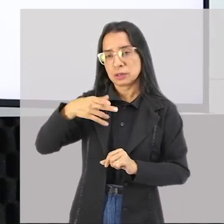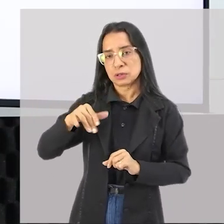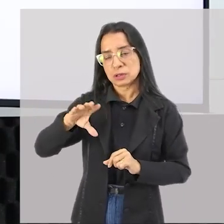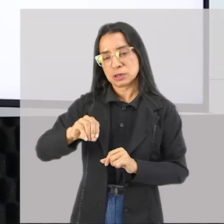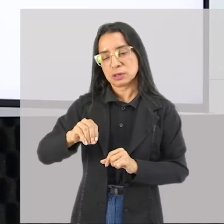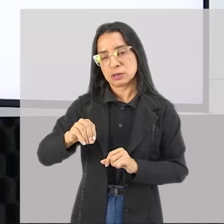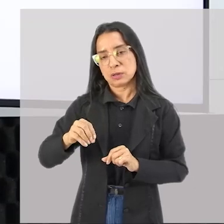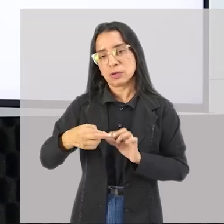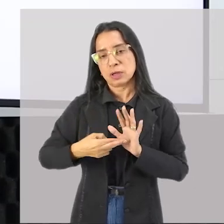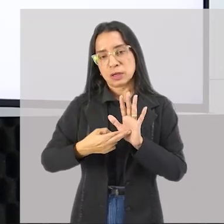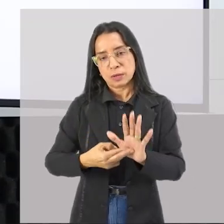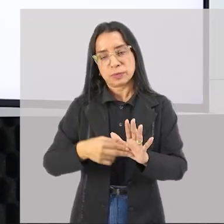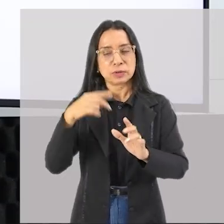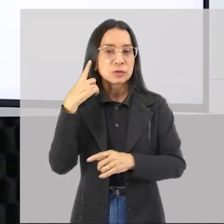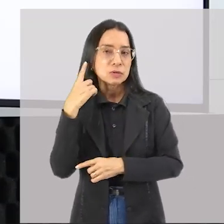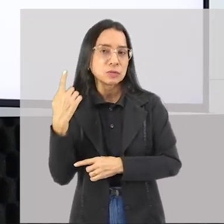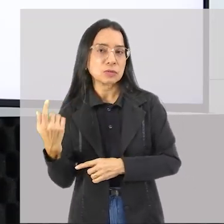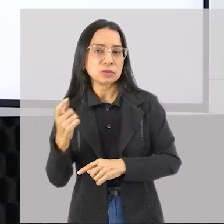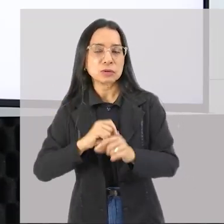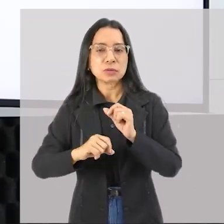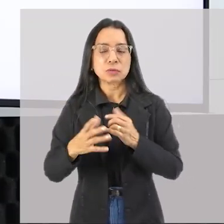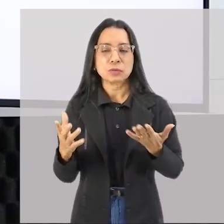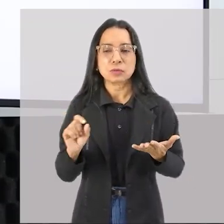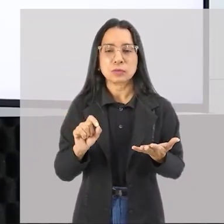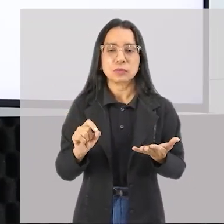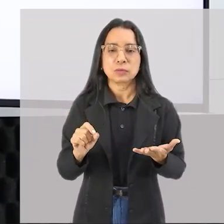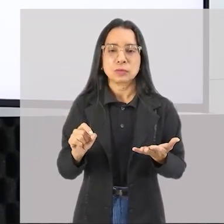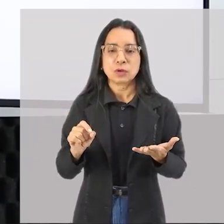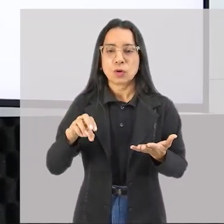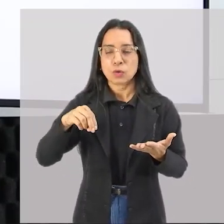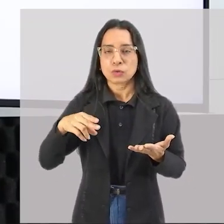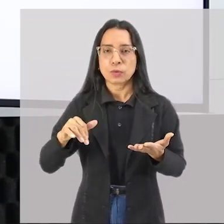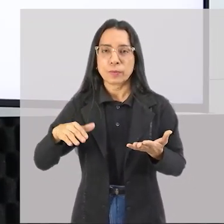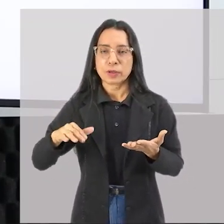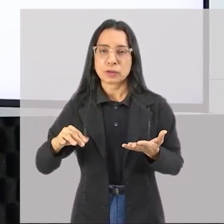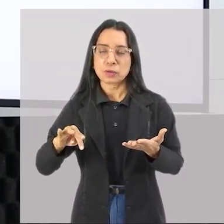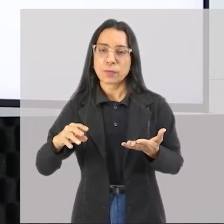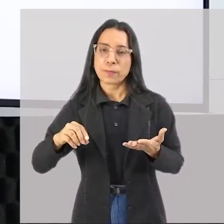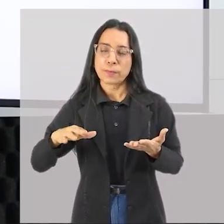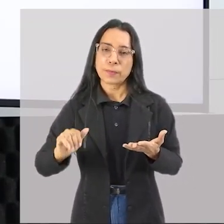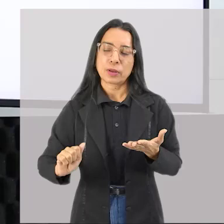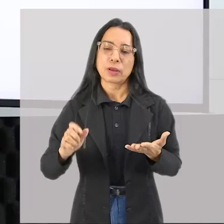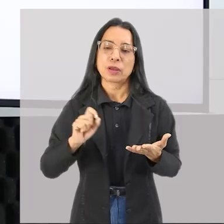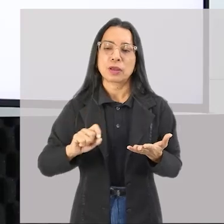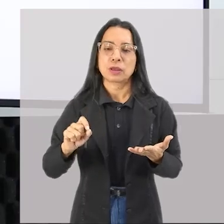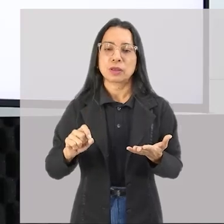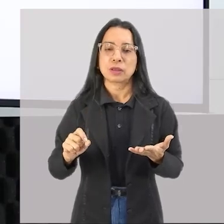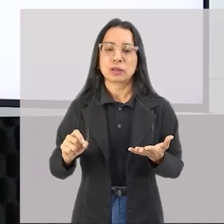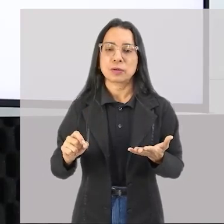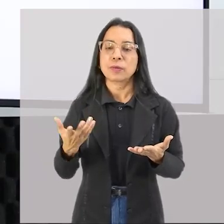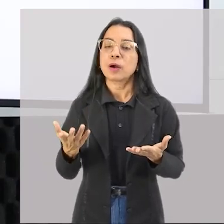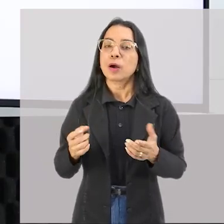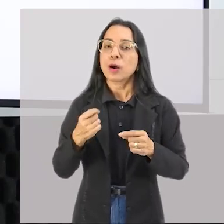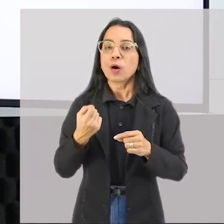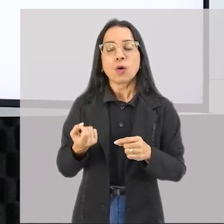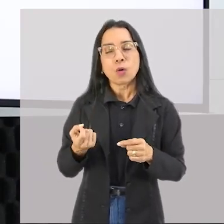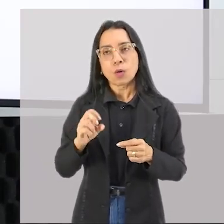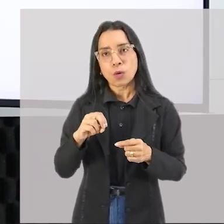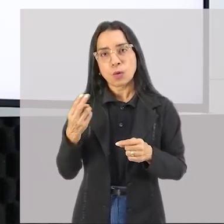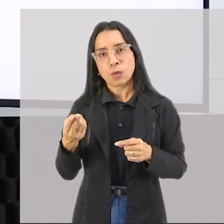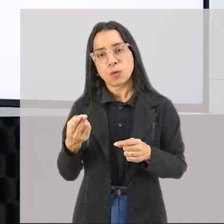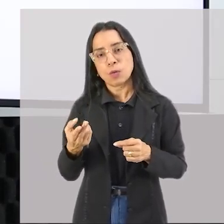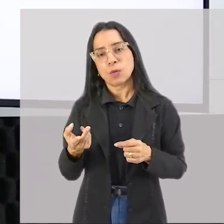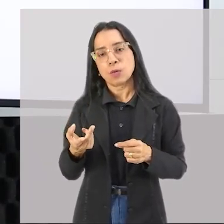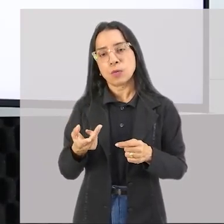ser representações sonoras, como uma interjeição, uma onomatopeia em alguns casos, pode ser um vício de linguagem. Então